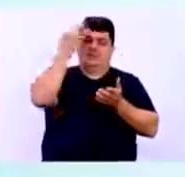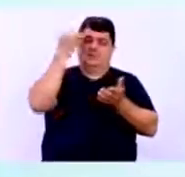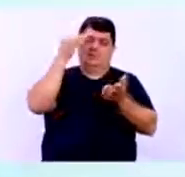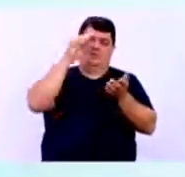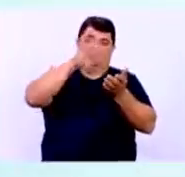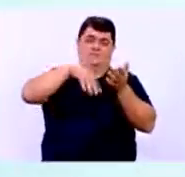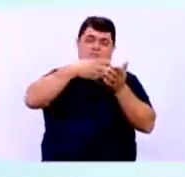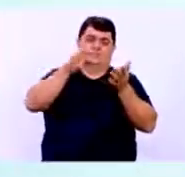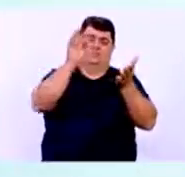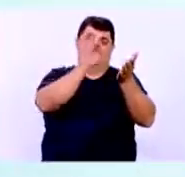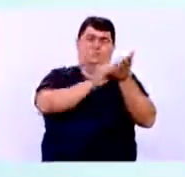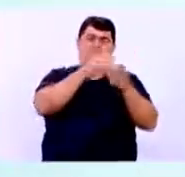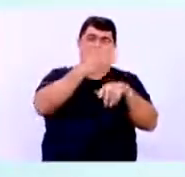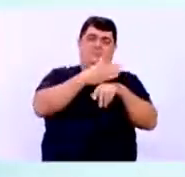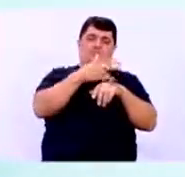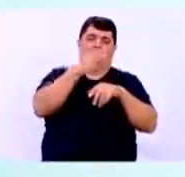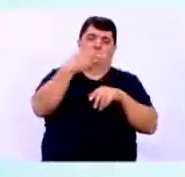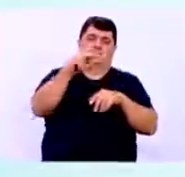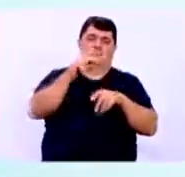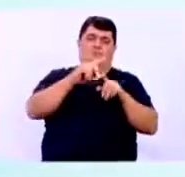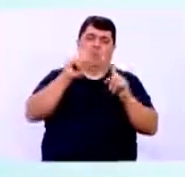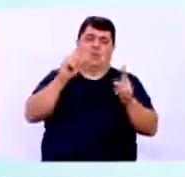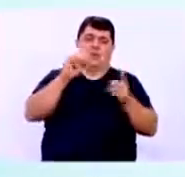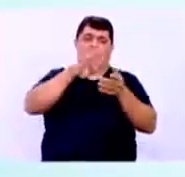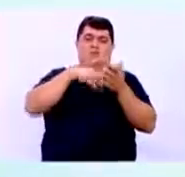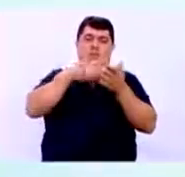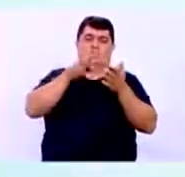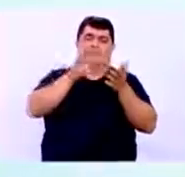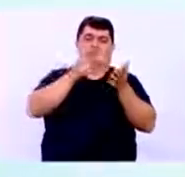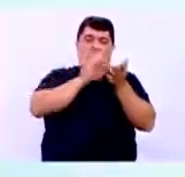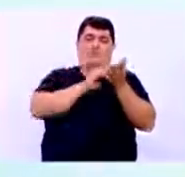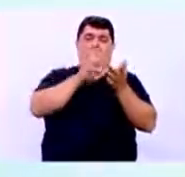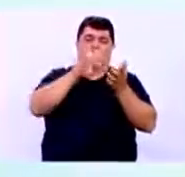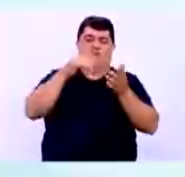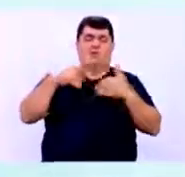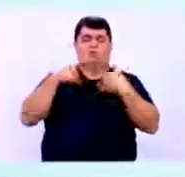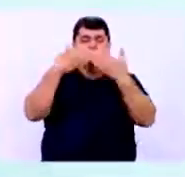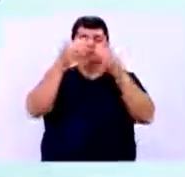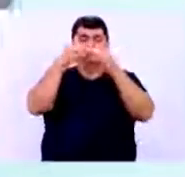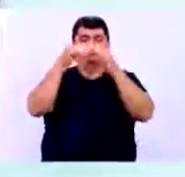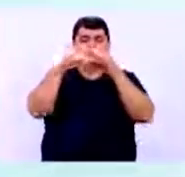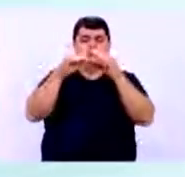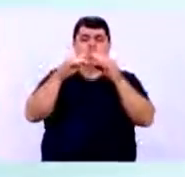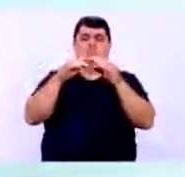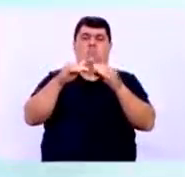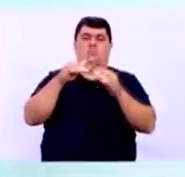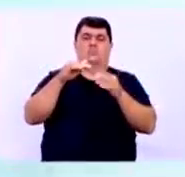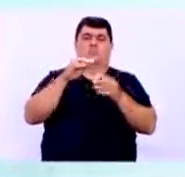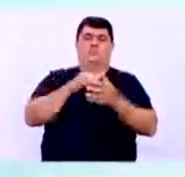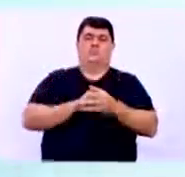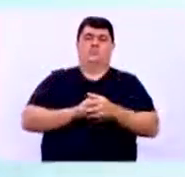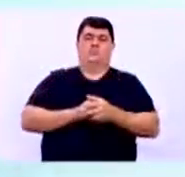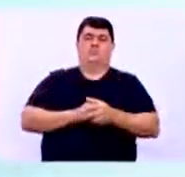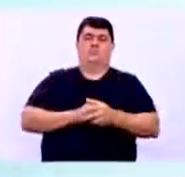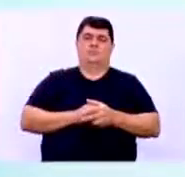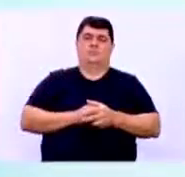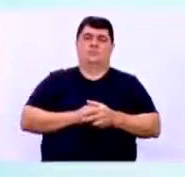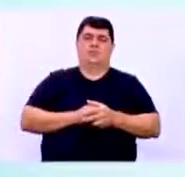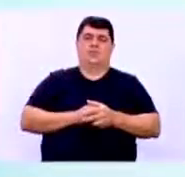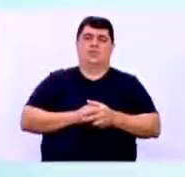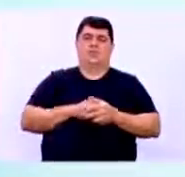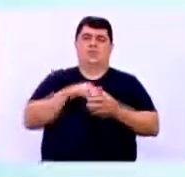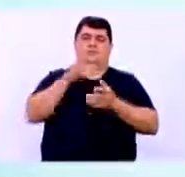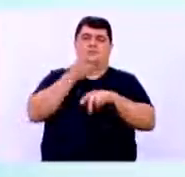tabelinha nas suas atividades, mas essa tabela vocês vão ter com vocês, é só pegar essa aula, ó, só fazer